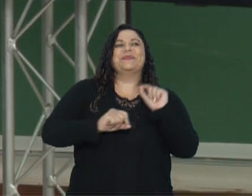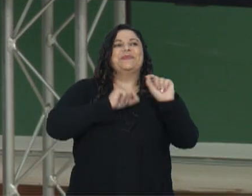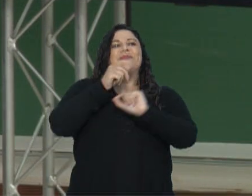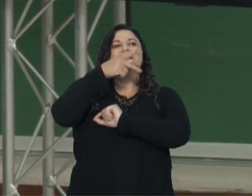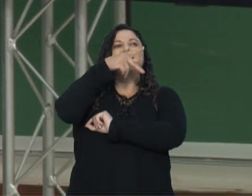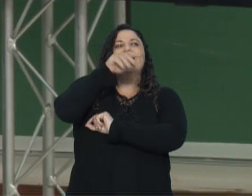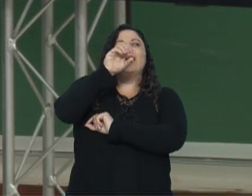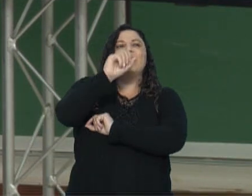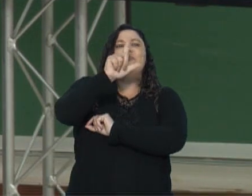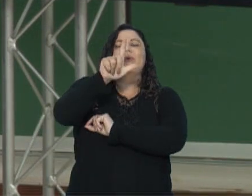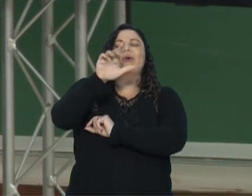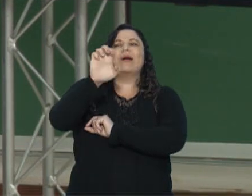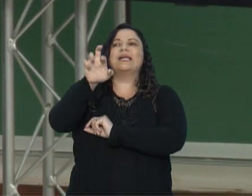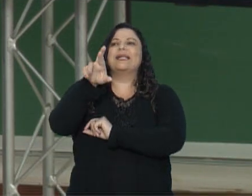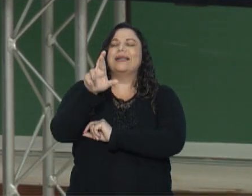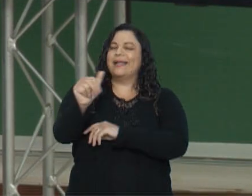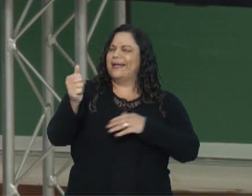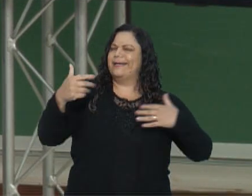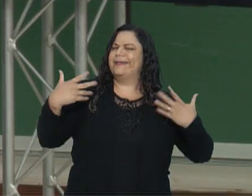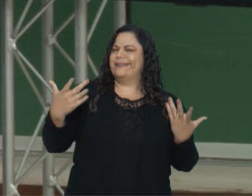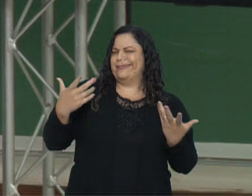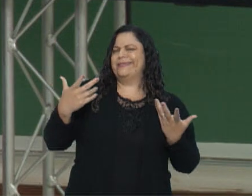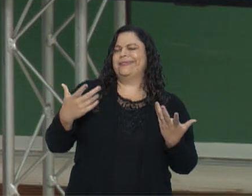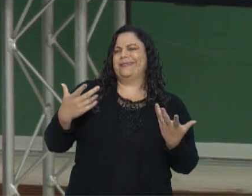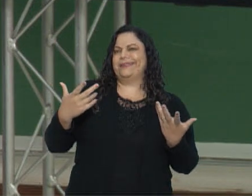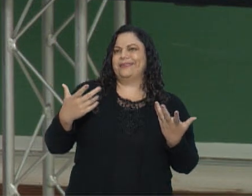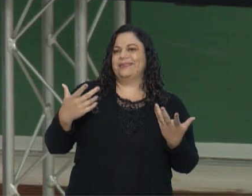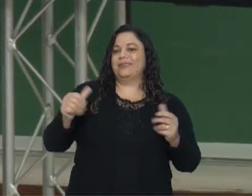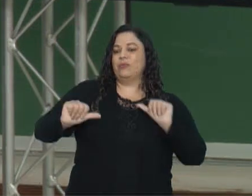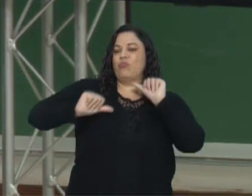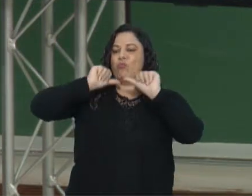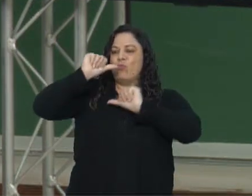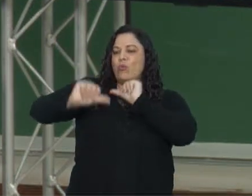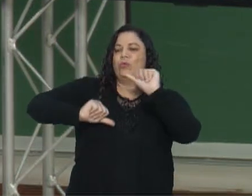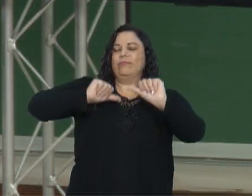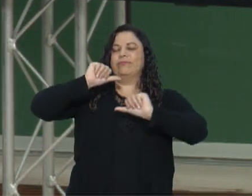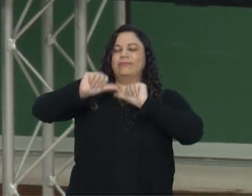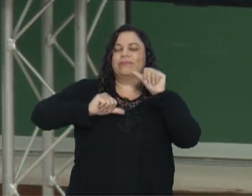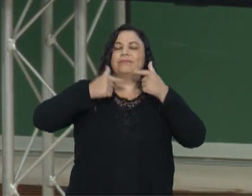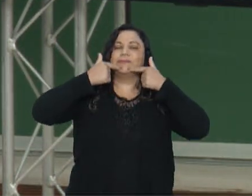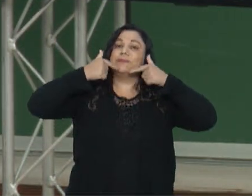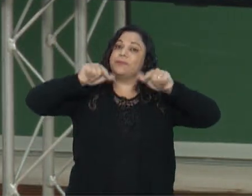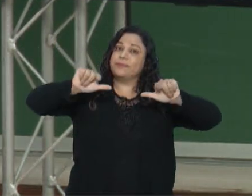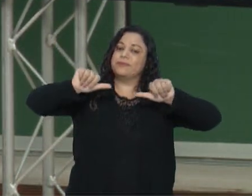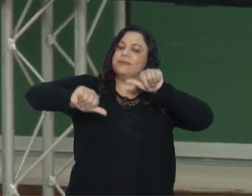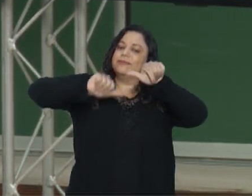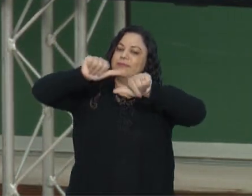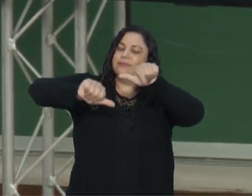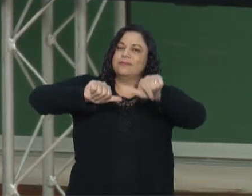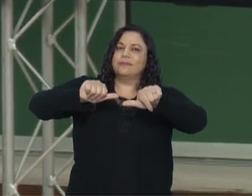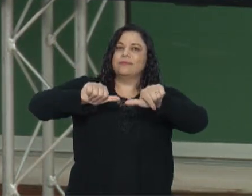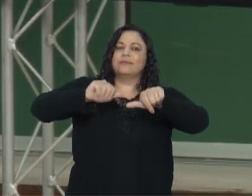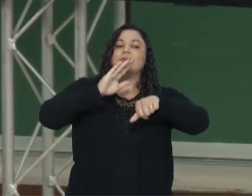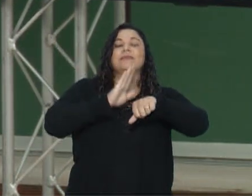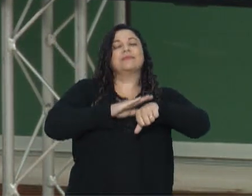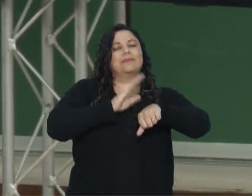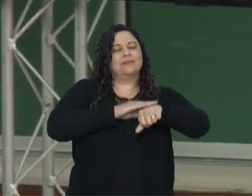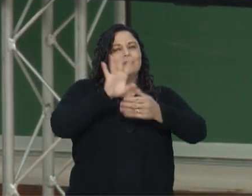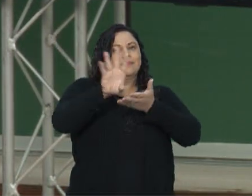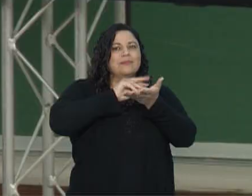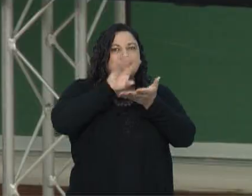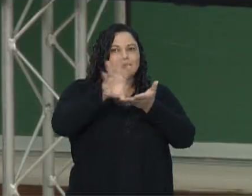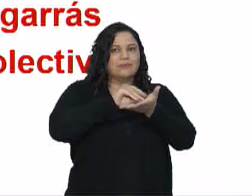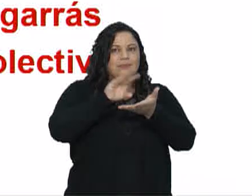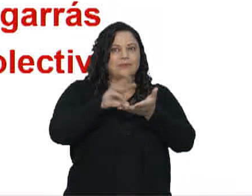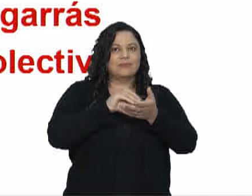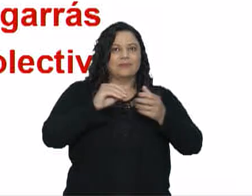pochera. Olha como muda bastante o som. A língua sofre a variação, certo? Então é um tempinho para vocês fazerem o registro aí no caderno de vocês.